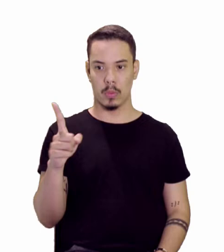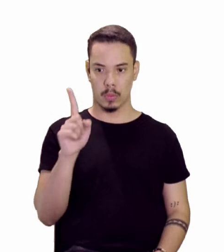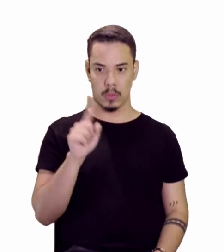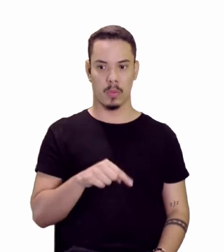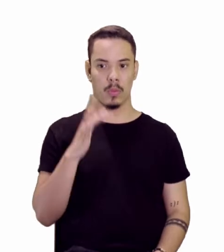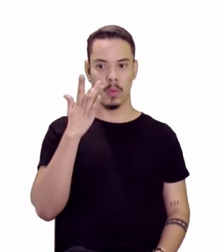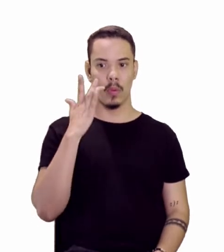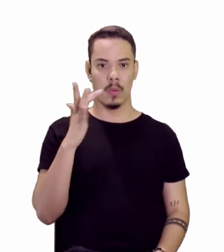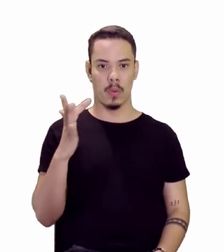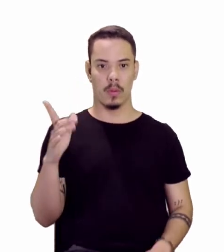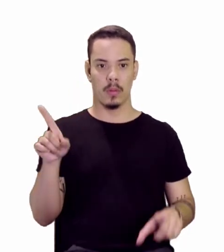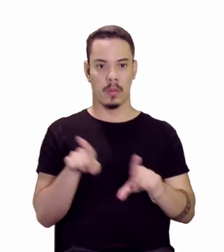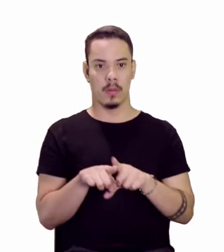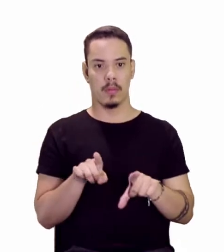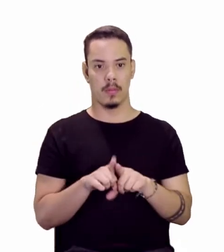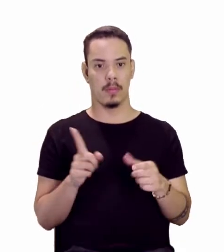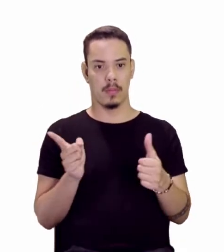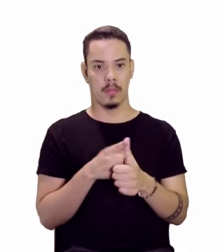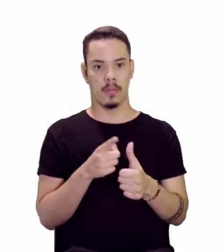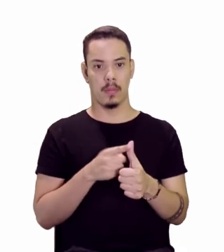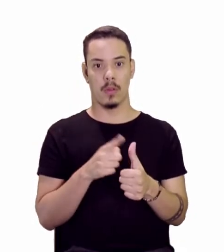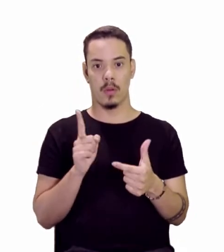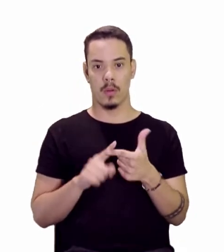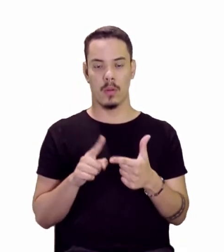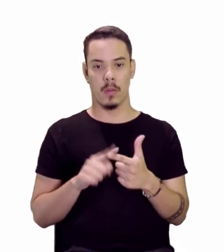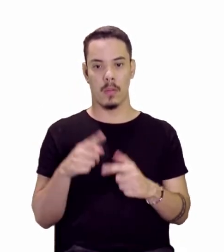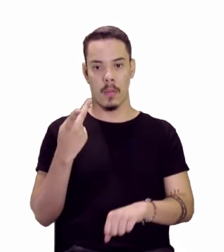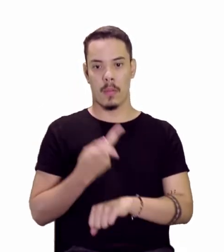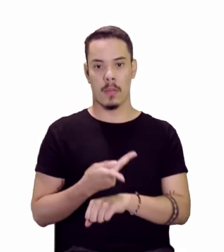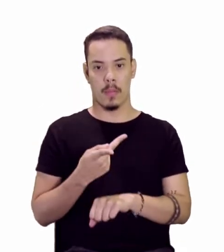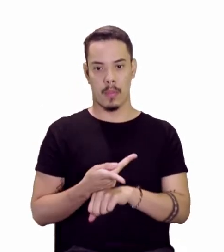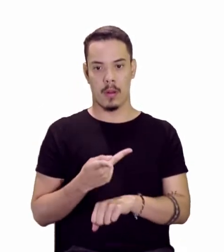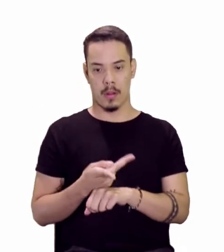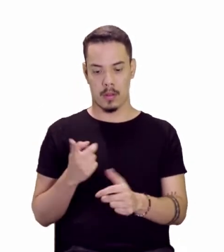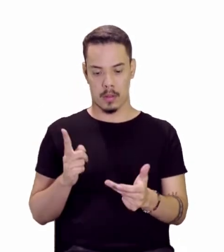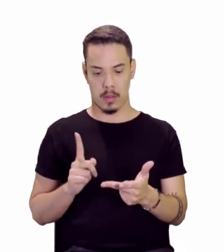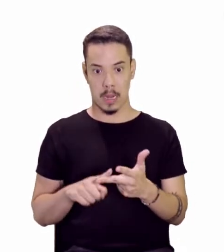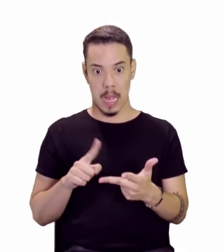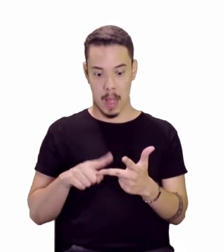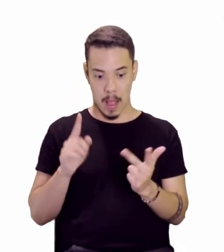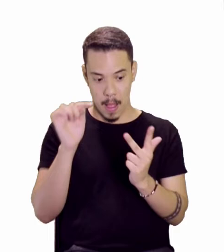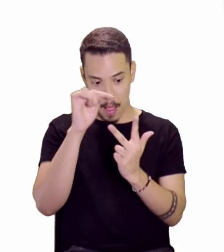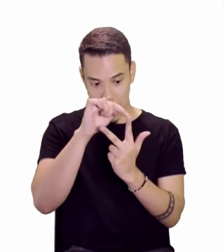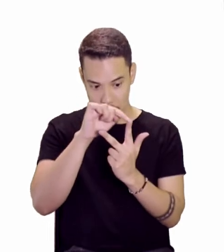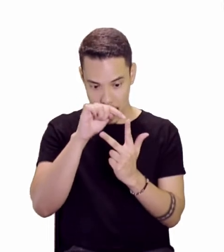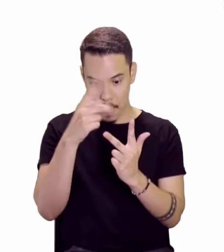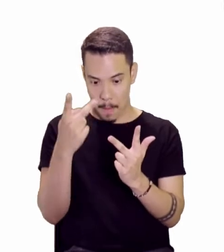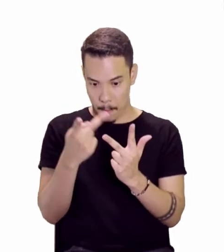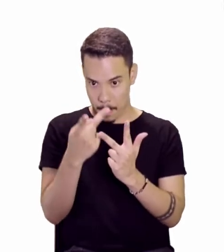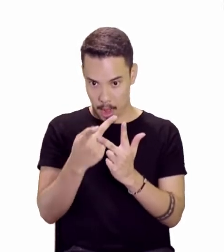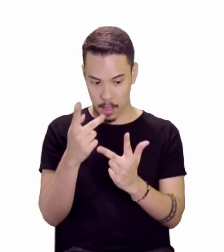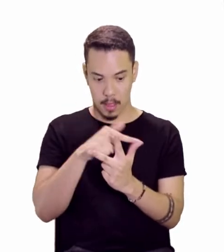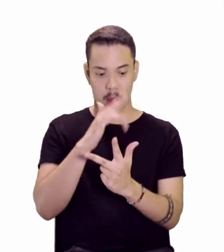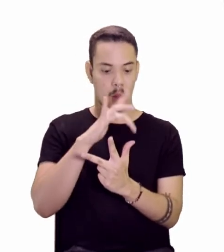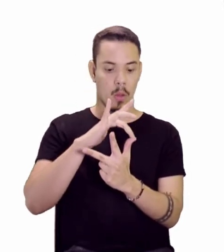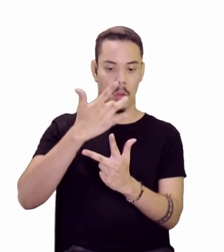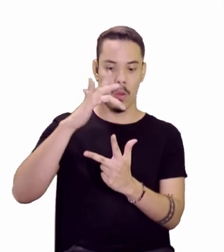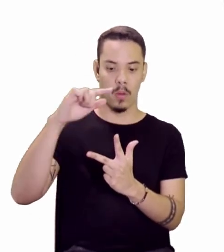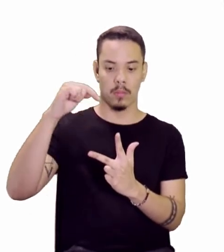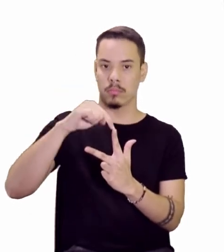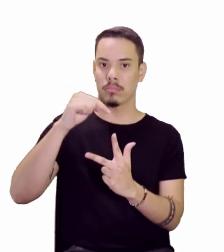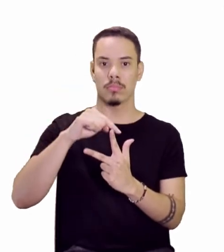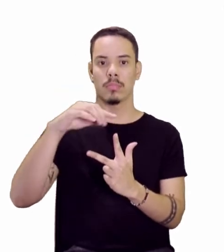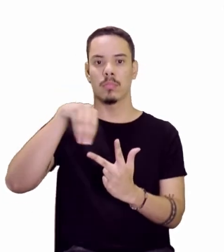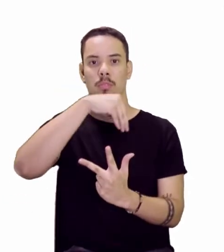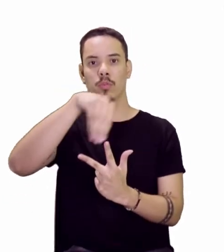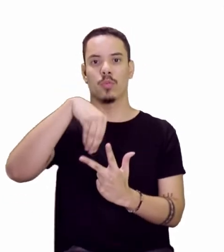né? Aqui Isso. A primeira figura seria a prata e ali no meio seria a mistura dos dois. Então seria ele a coroa mostrou, que estava... Isso, ele mostrou que através do peso